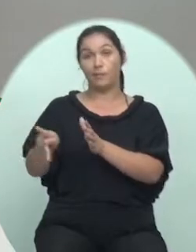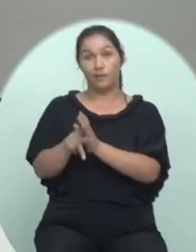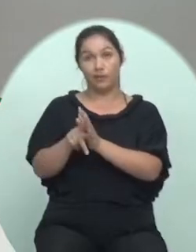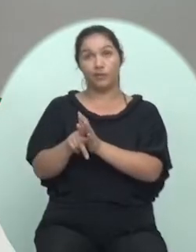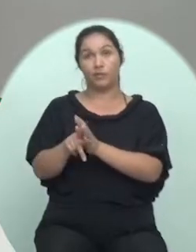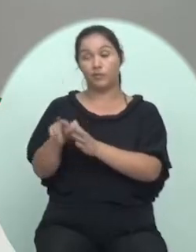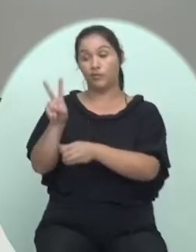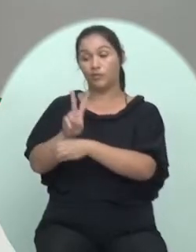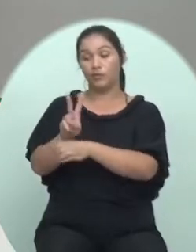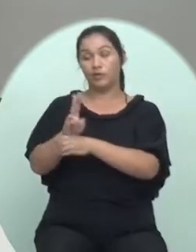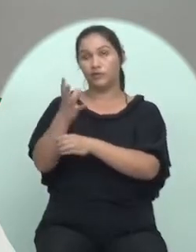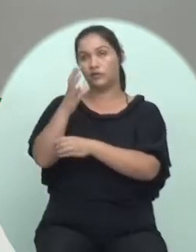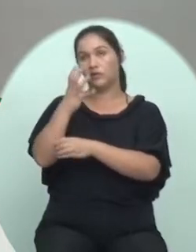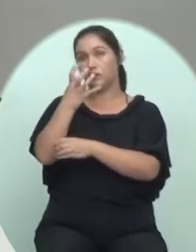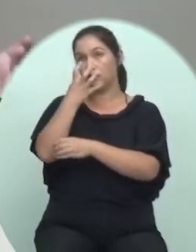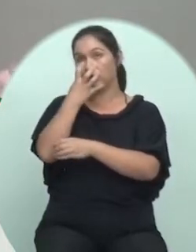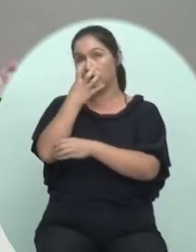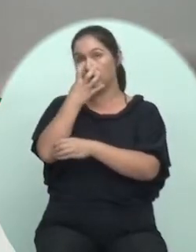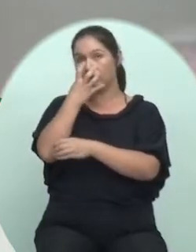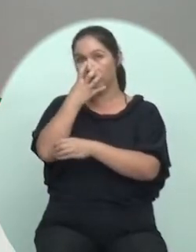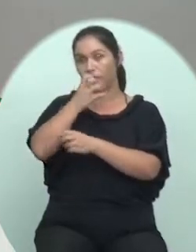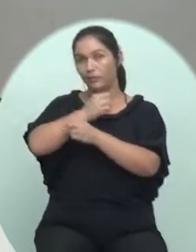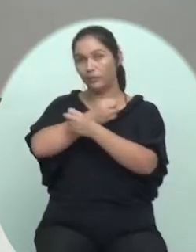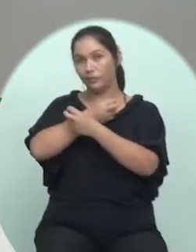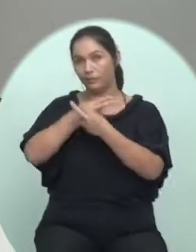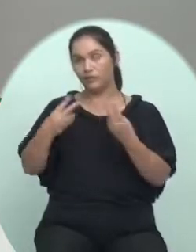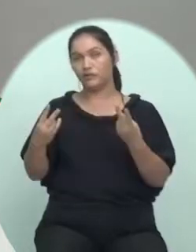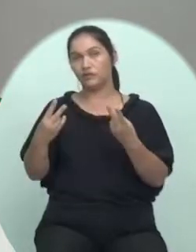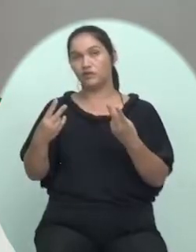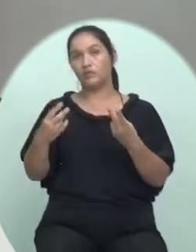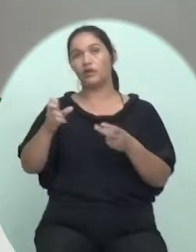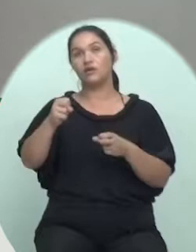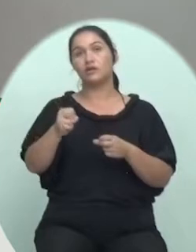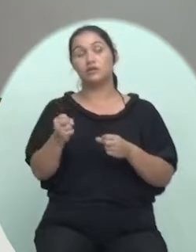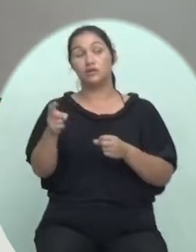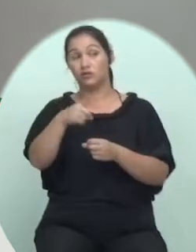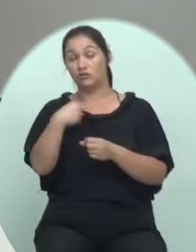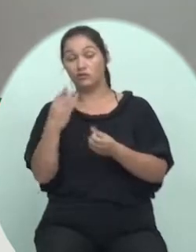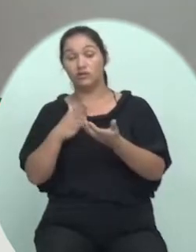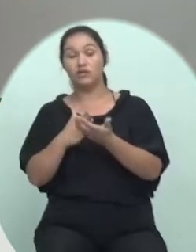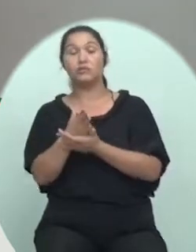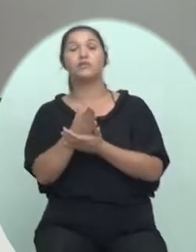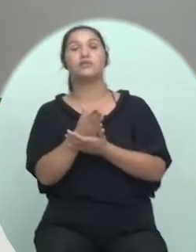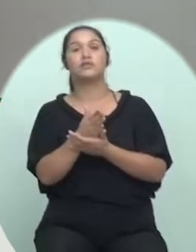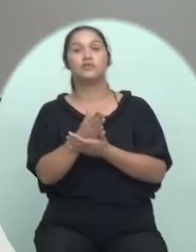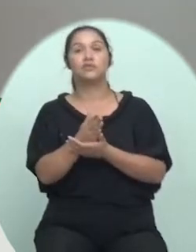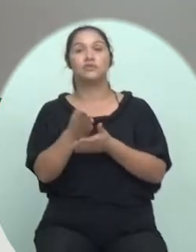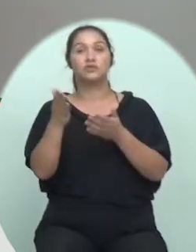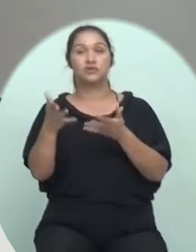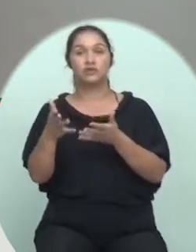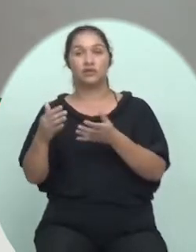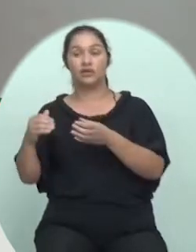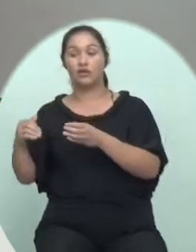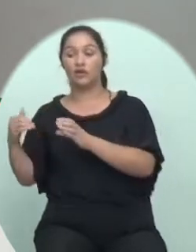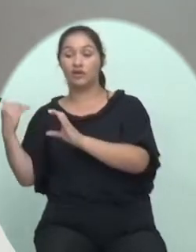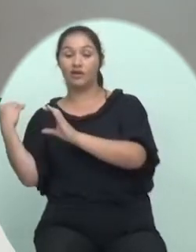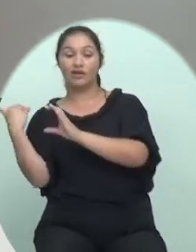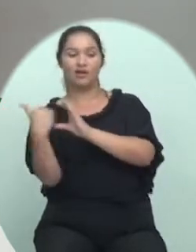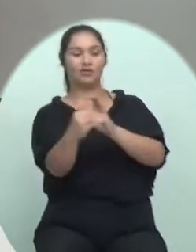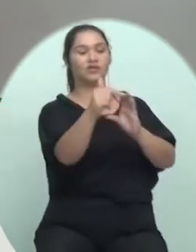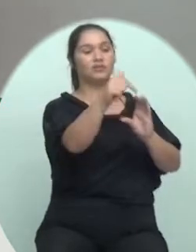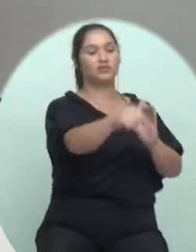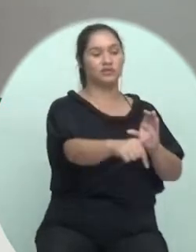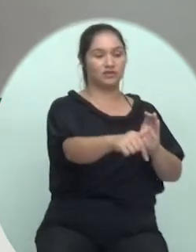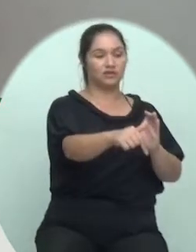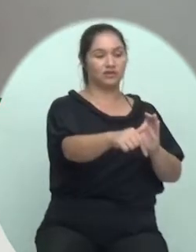casa, nós aprovamos, foi sancionado pelo prefeito e foi enviado ao setor de licitações para que montassem